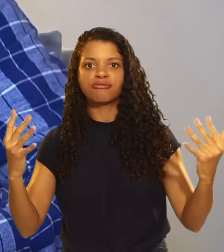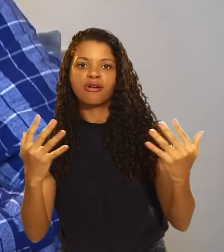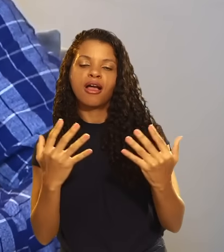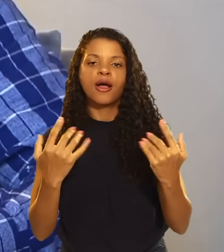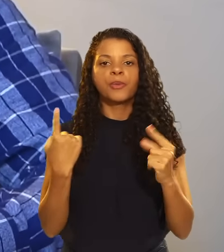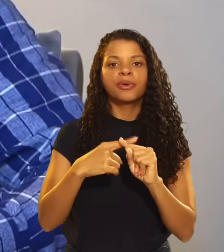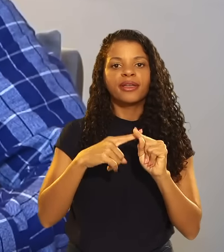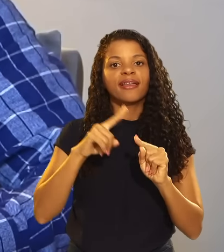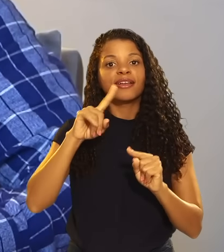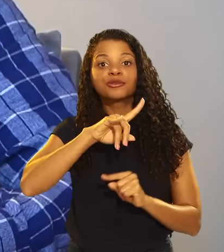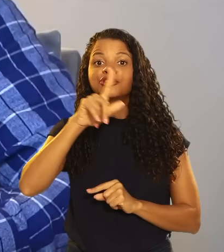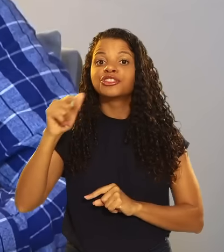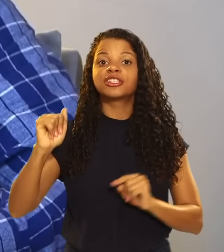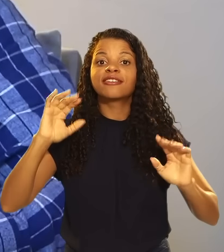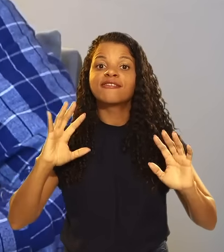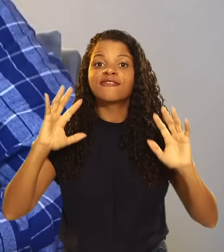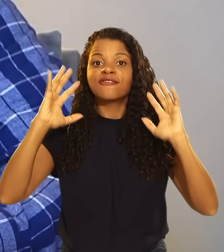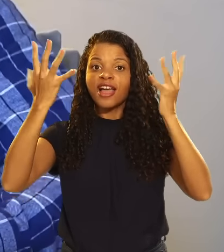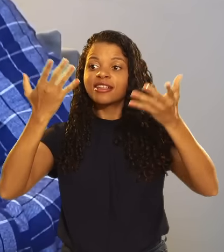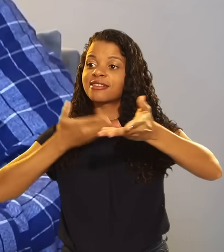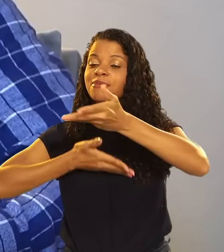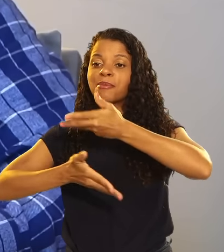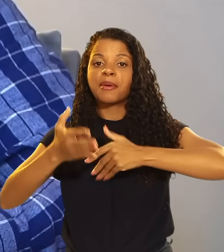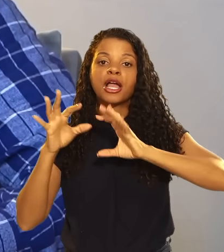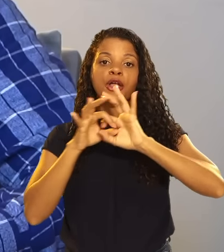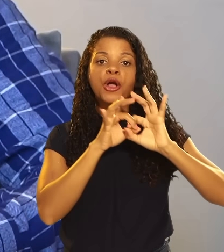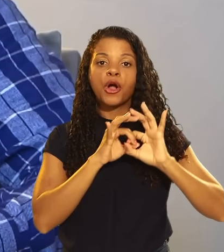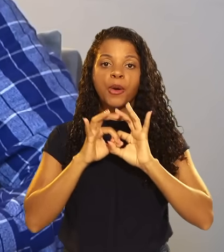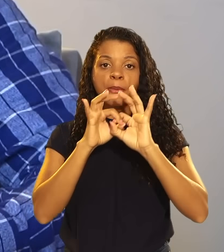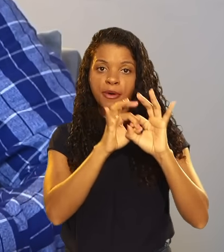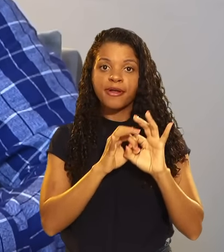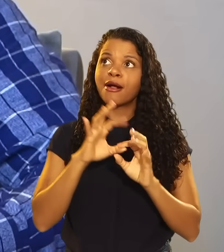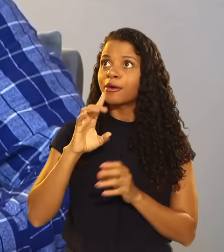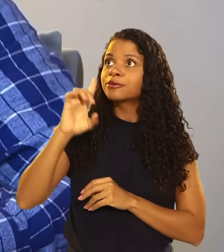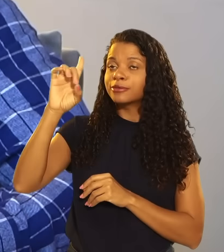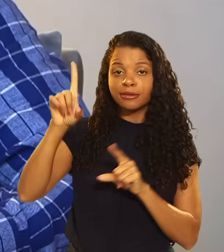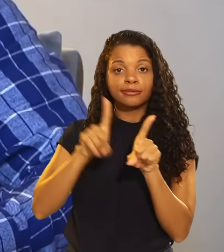estar em comunhão com a família, com os irmãos e com Deus também. E Satanás vem